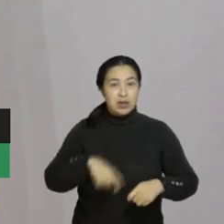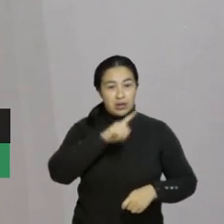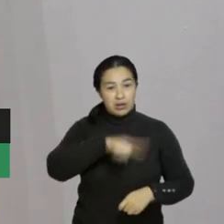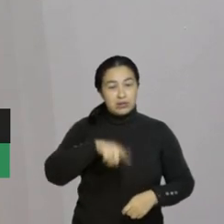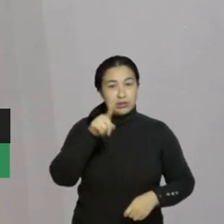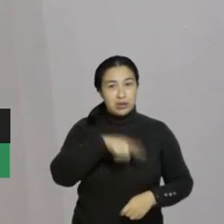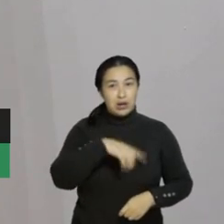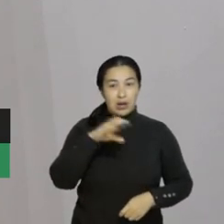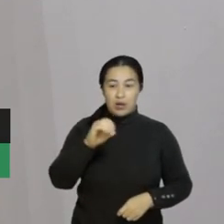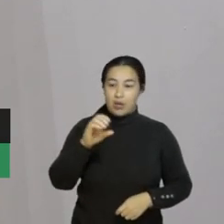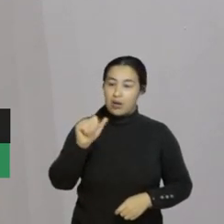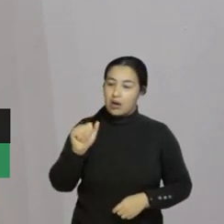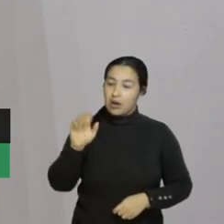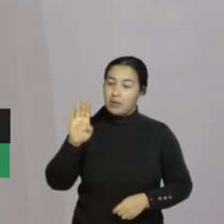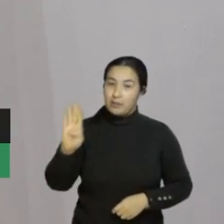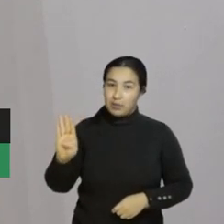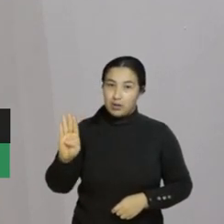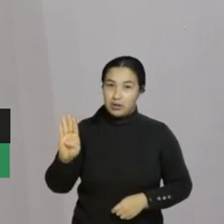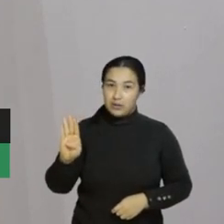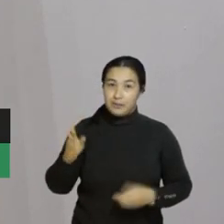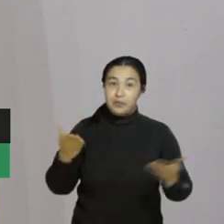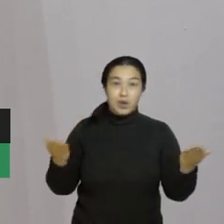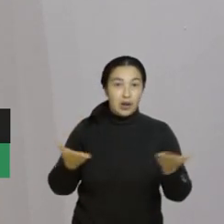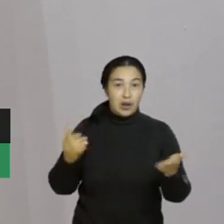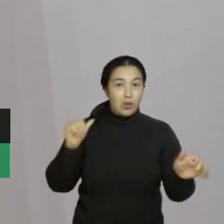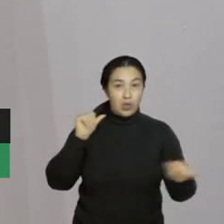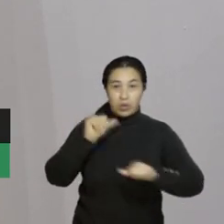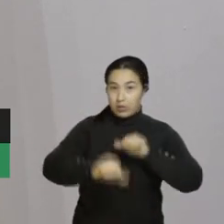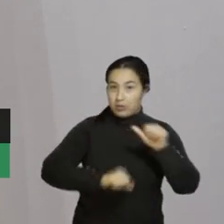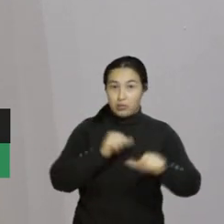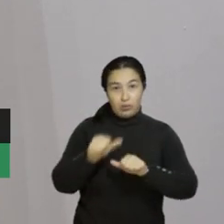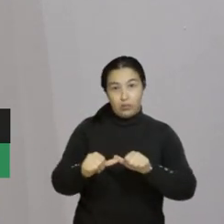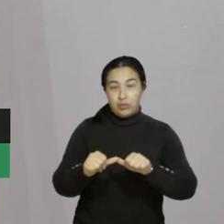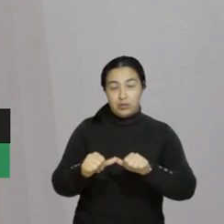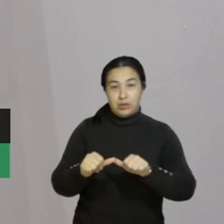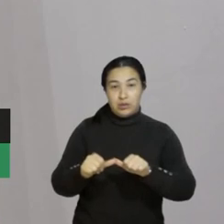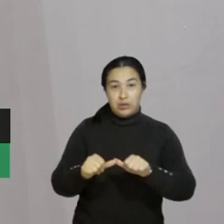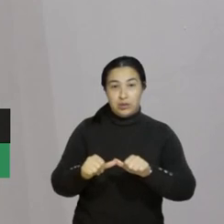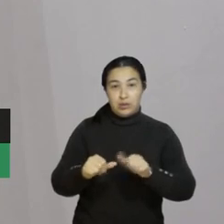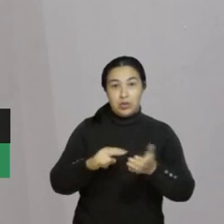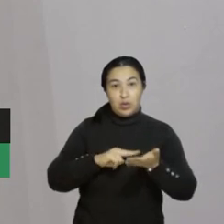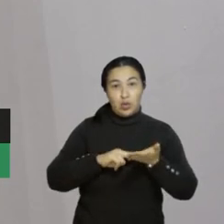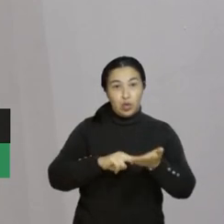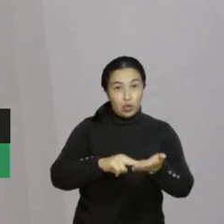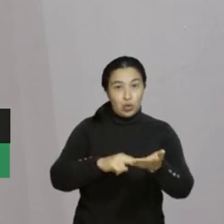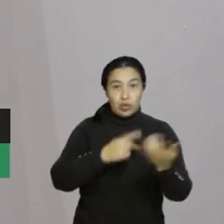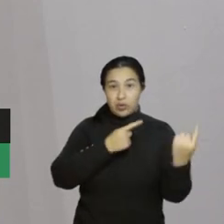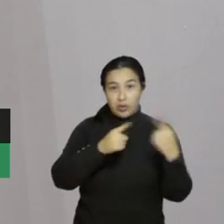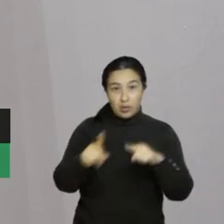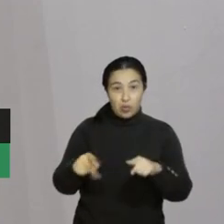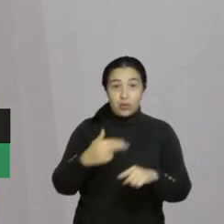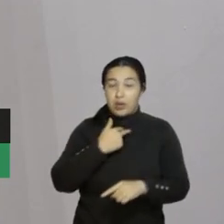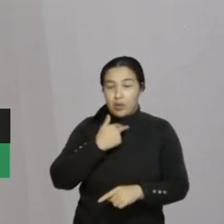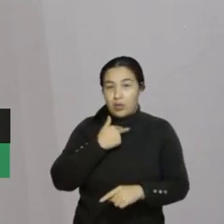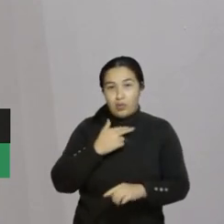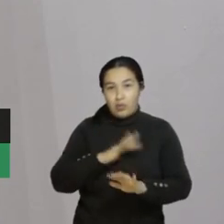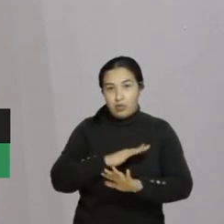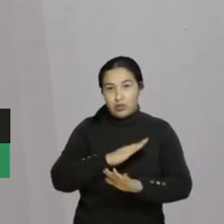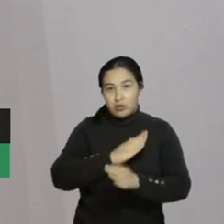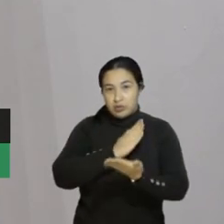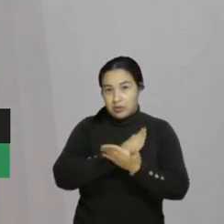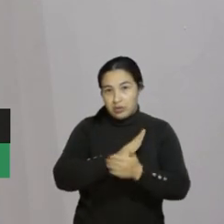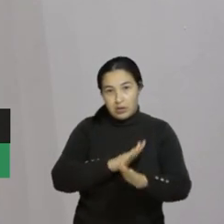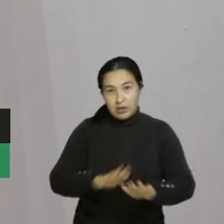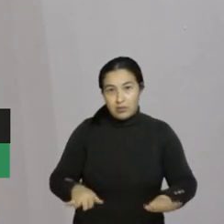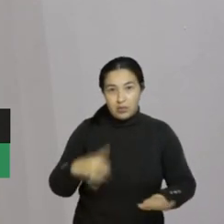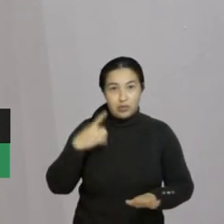por fora uma defesa. Agora, por causa da nota de repúdio, eles não podem mais fazer, usar do seu